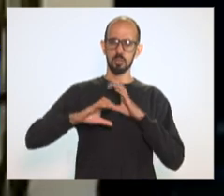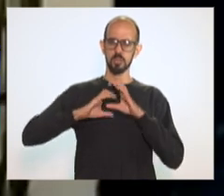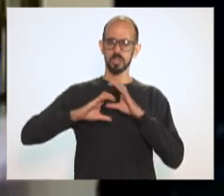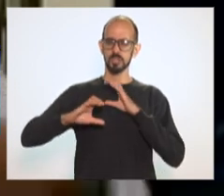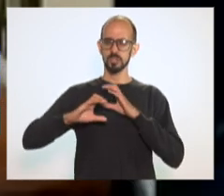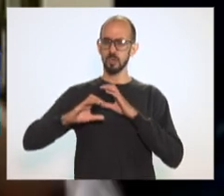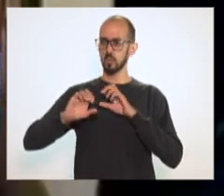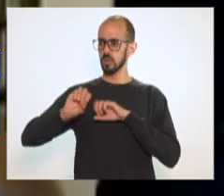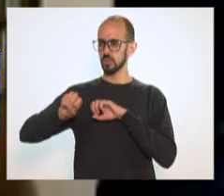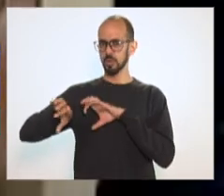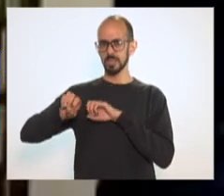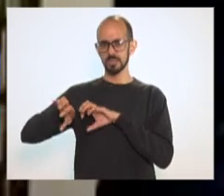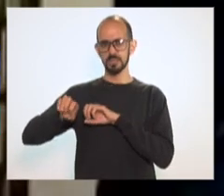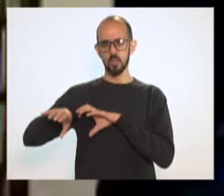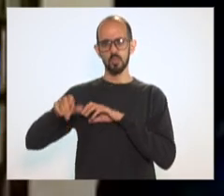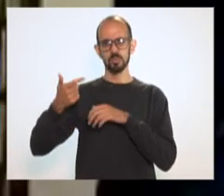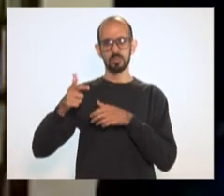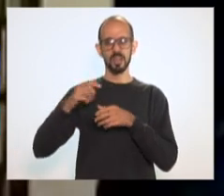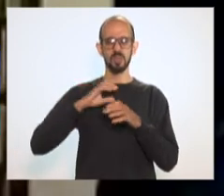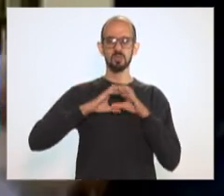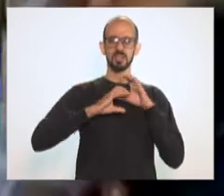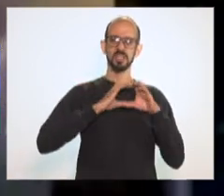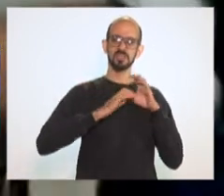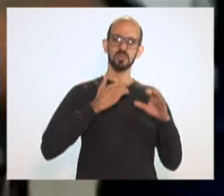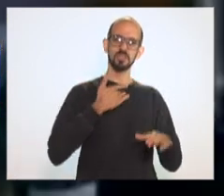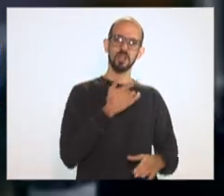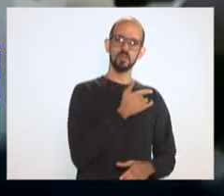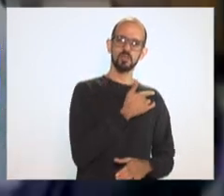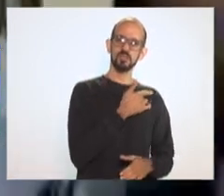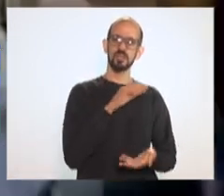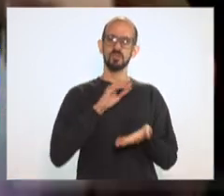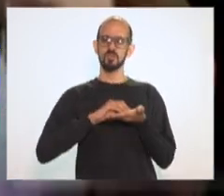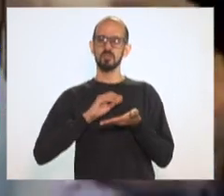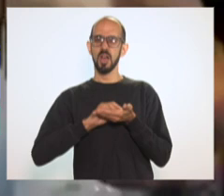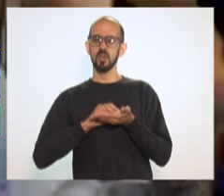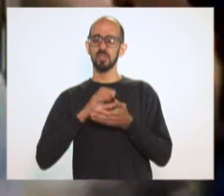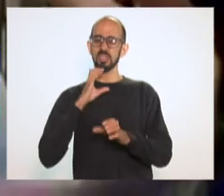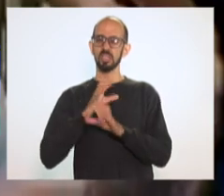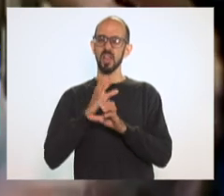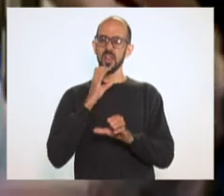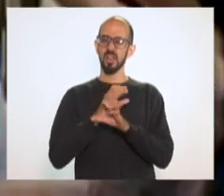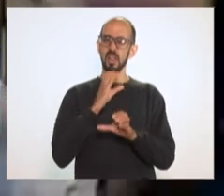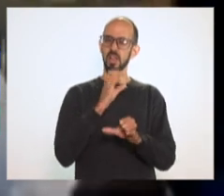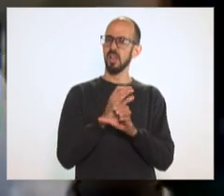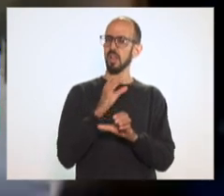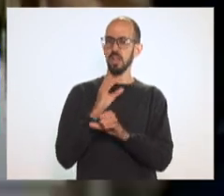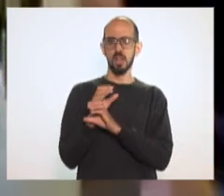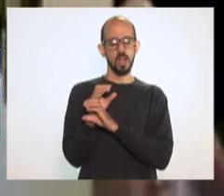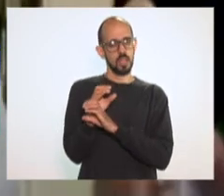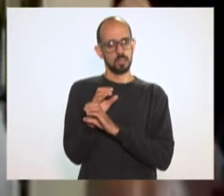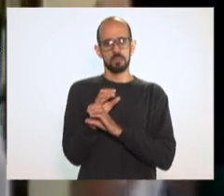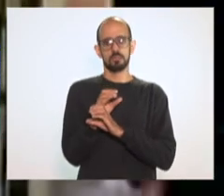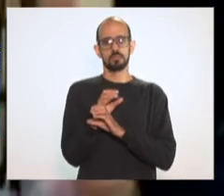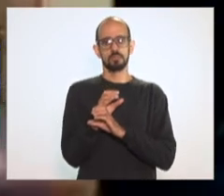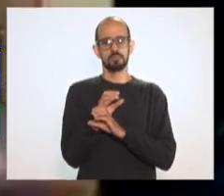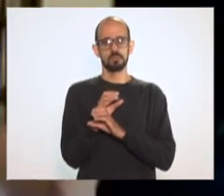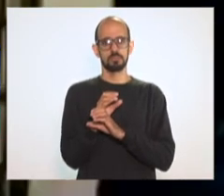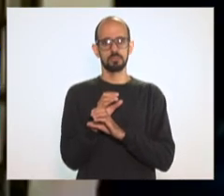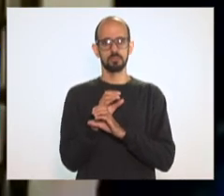educação não conversa com a secretaria de saúde não ou ou seja há uma surdez